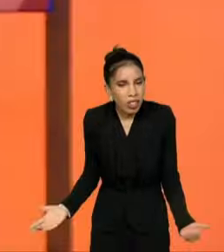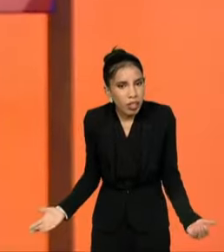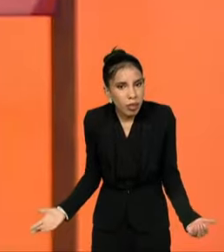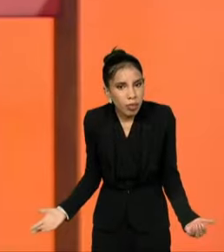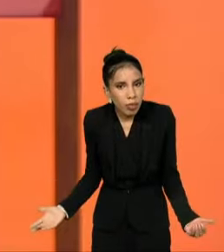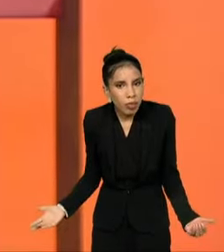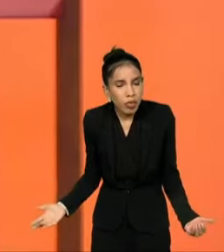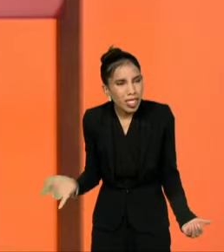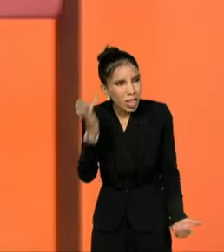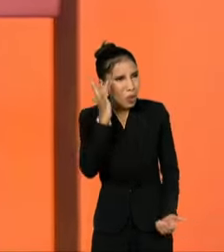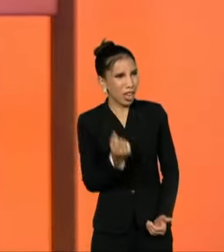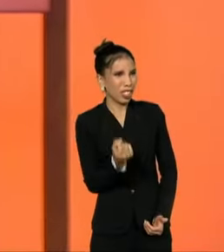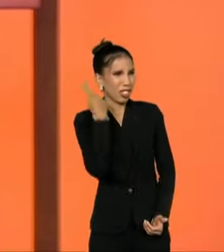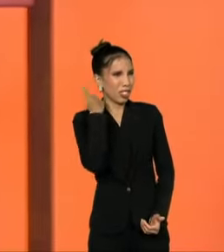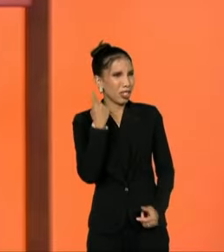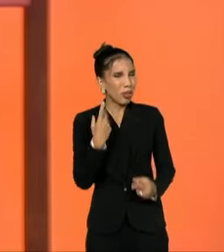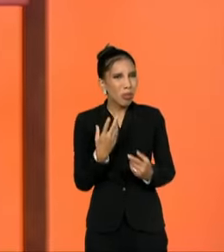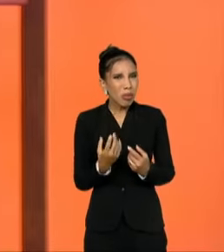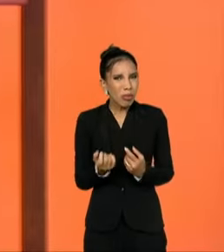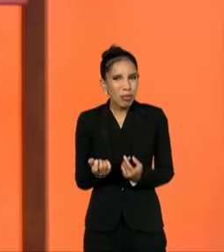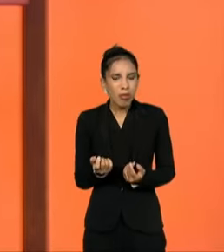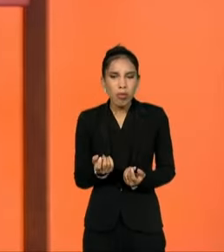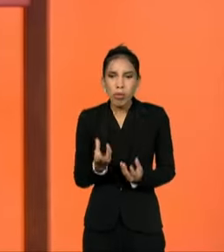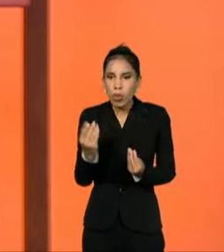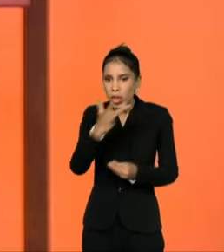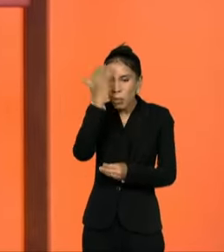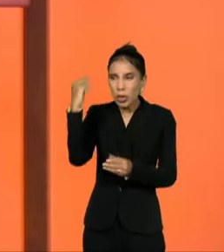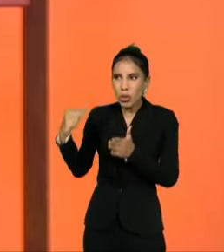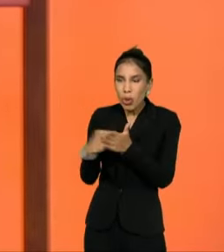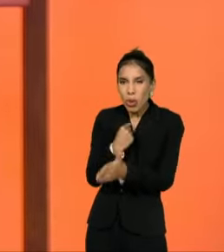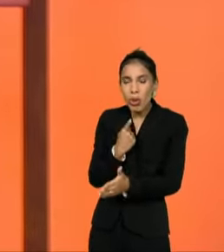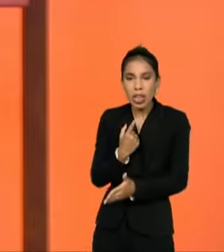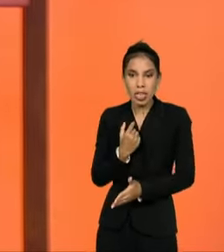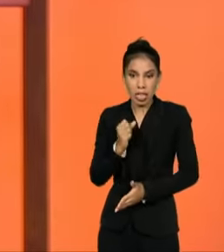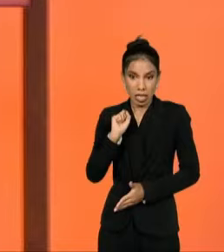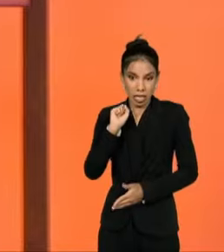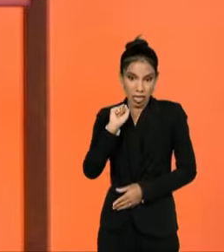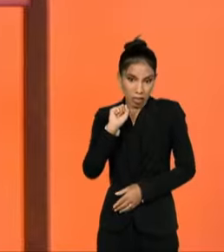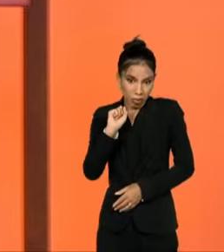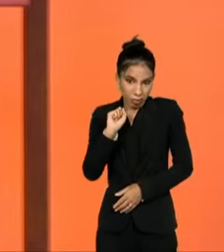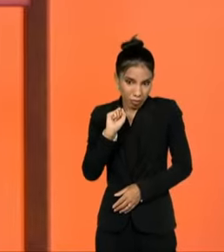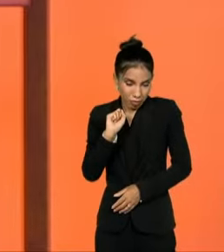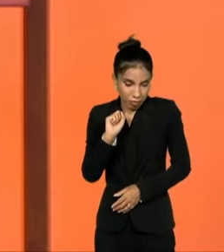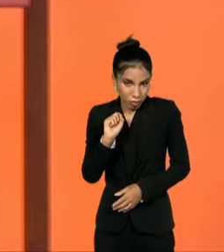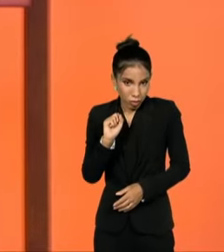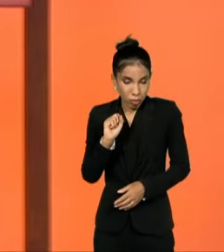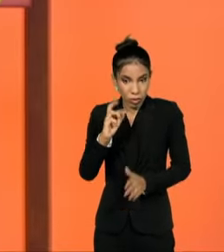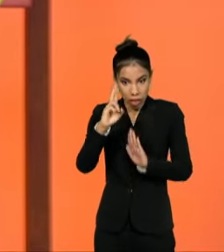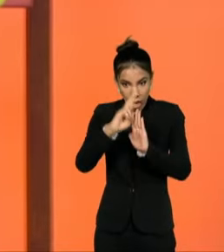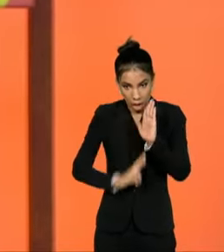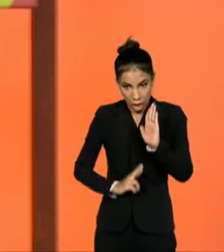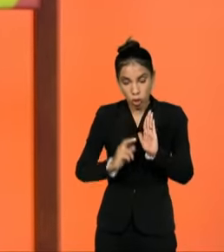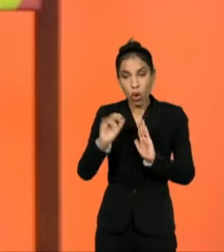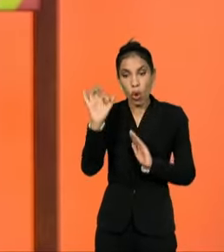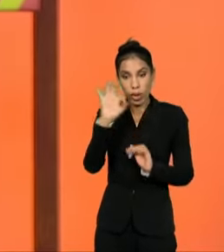não? Olha, muita gente me perguntou isso, assim. Vamos lá, se ele participou, o que diz o relatório da Federal é que ele